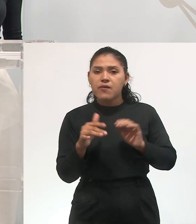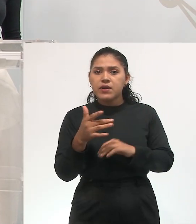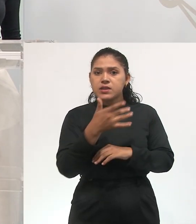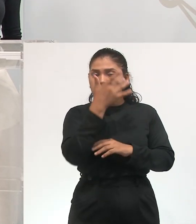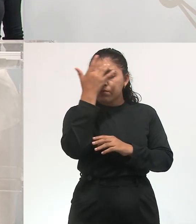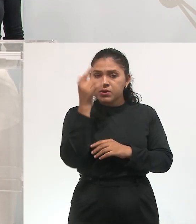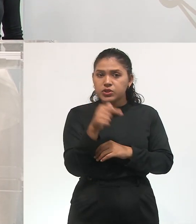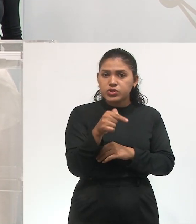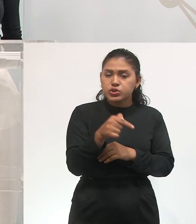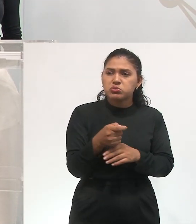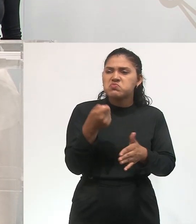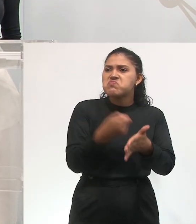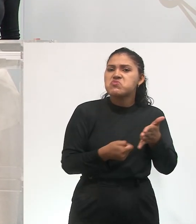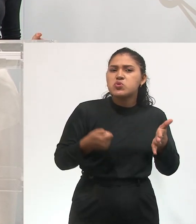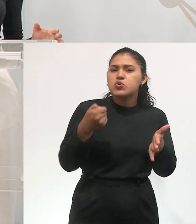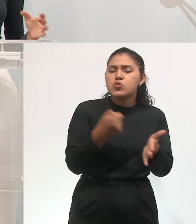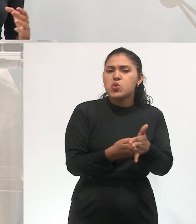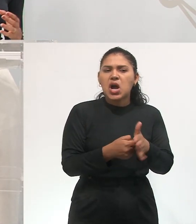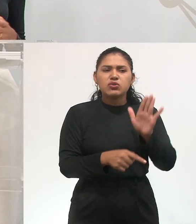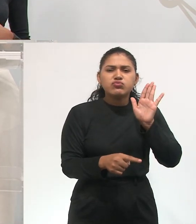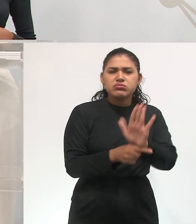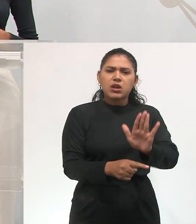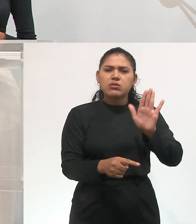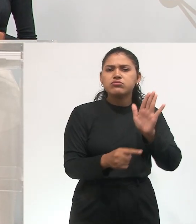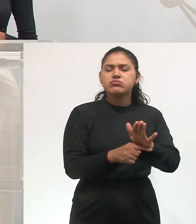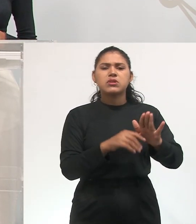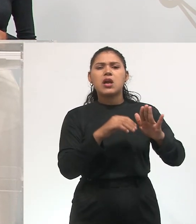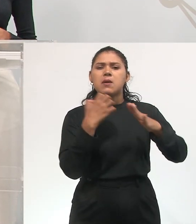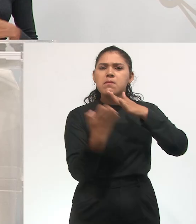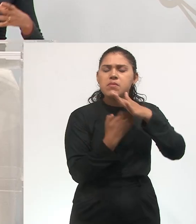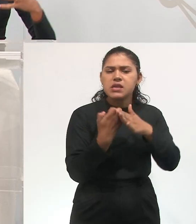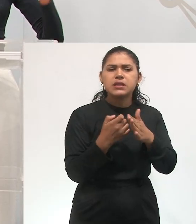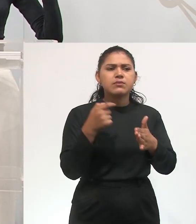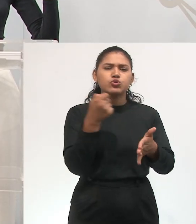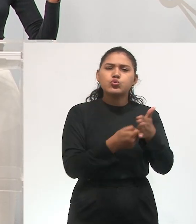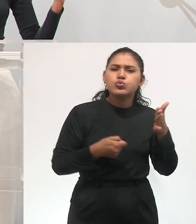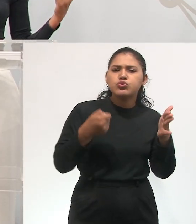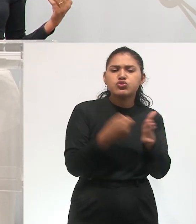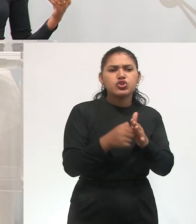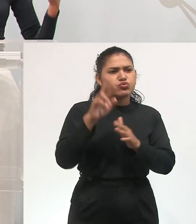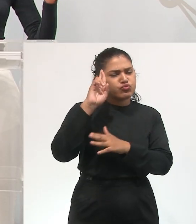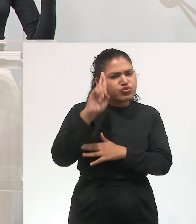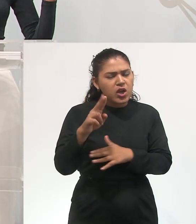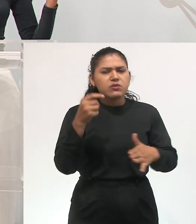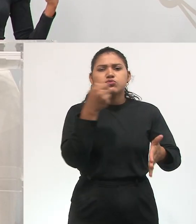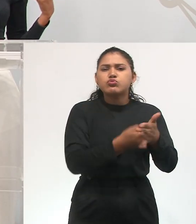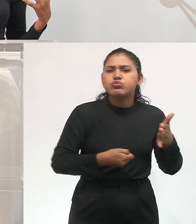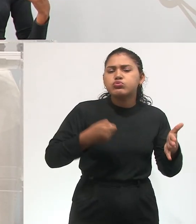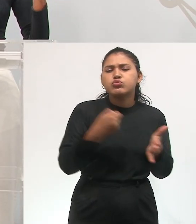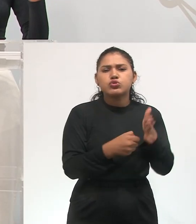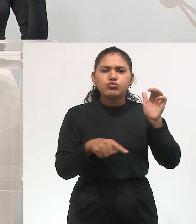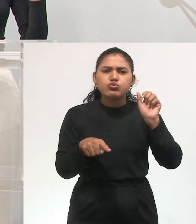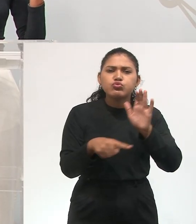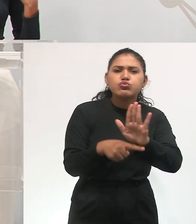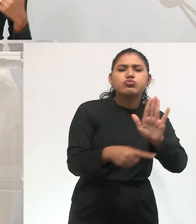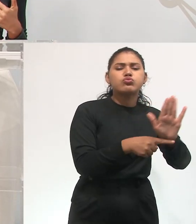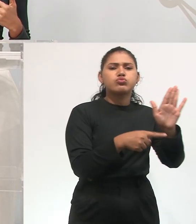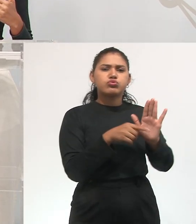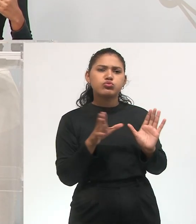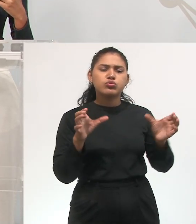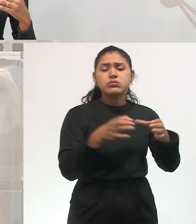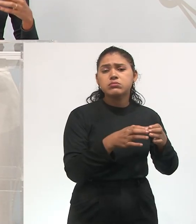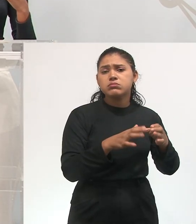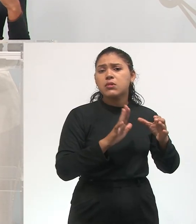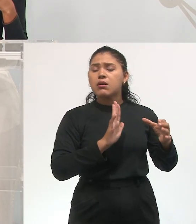a briga do patrão? Quantas pessoas que são destituídas de fato, né, dessa consciência